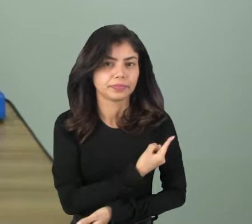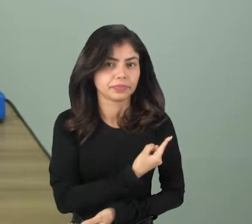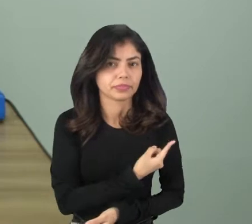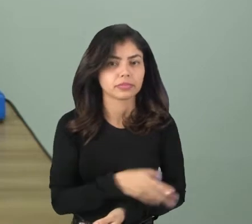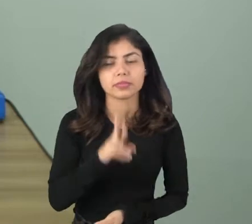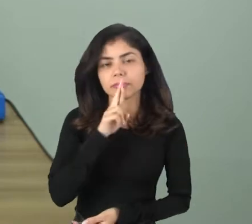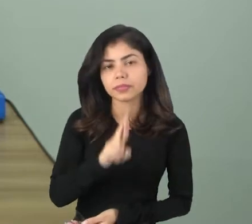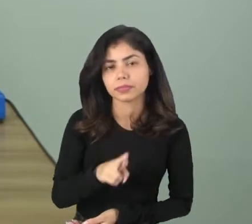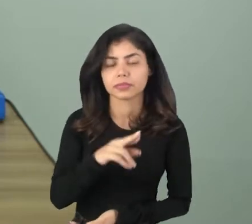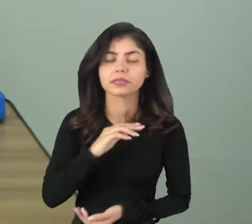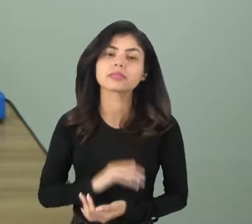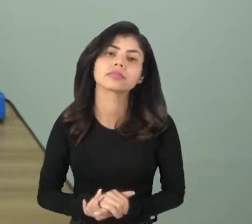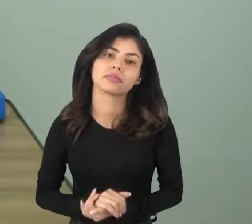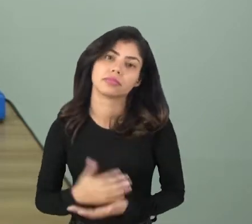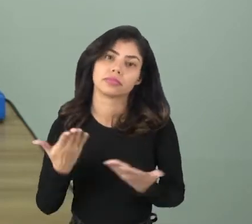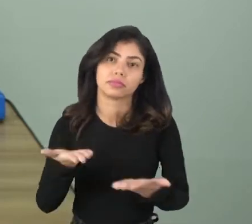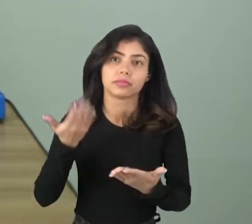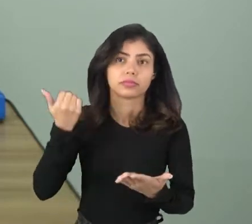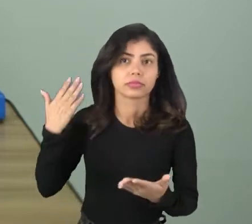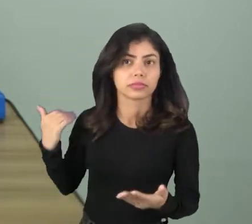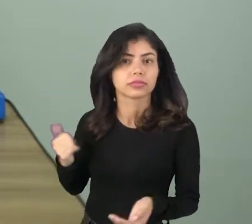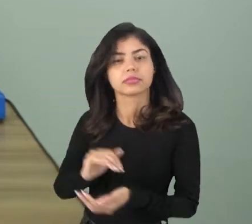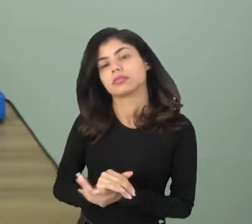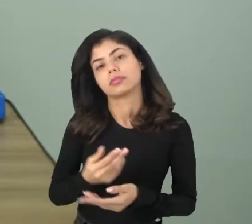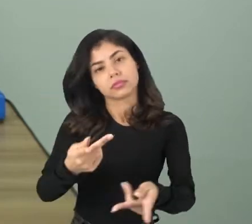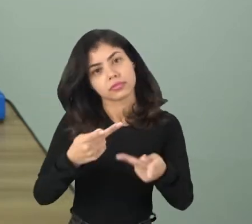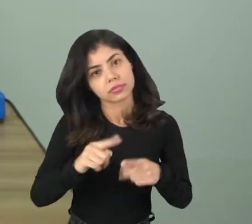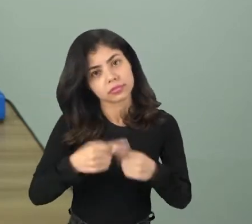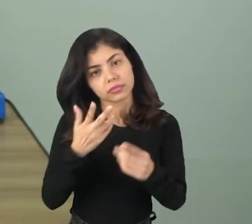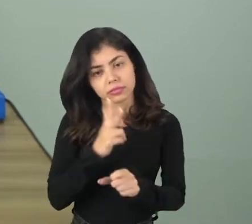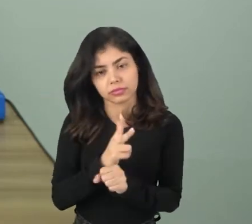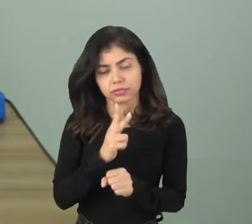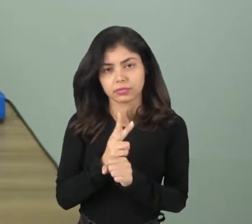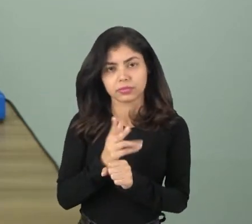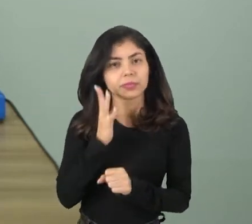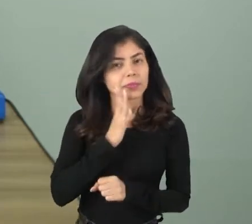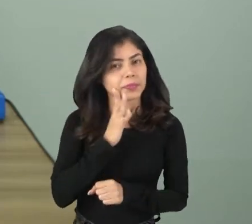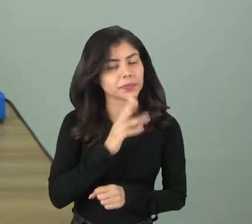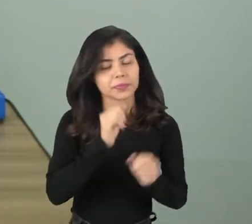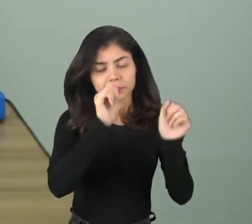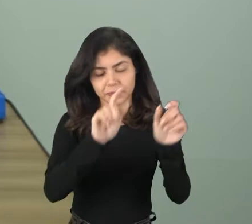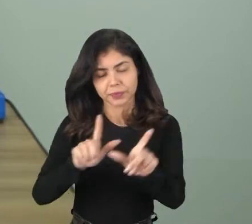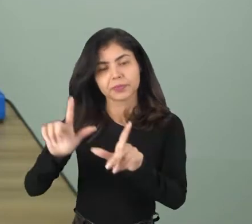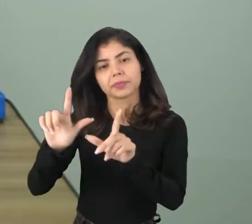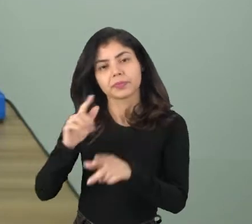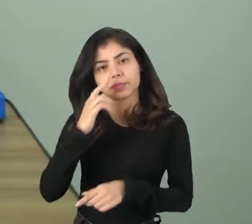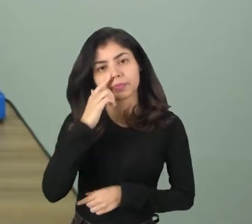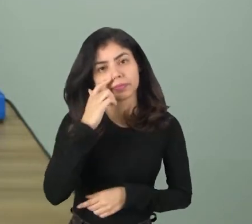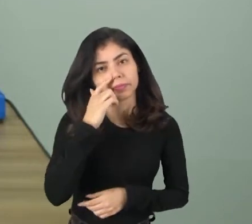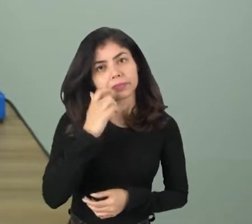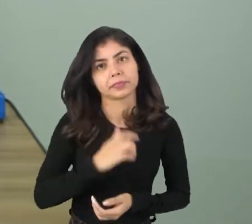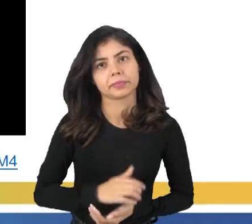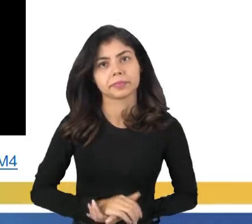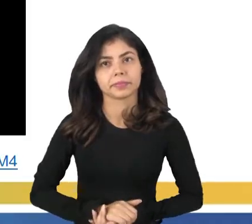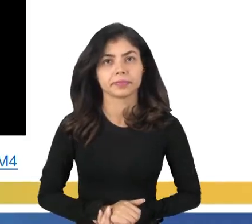nossos cálculos, né? E antes disso, eu quero te convidar a assistir um vídeo bem legal. Vê comigo aí na telinha.